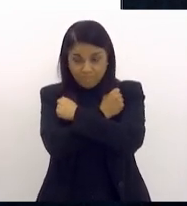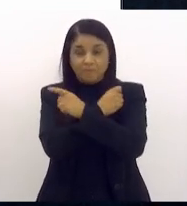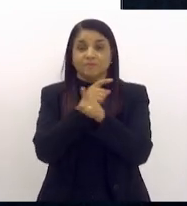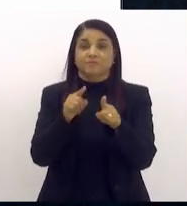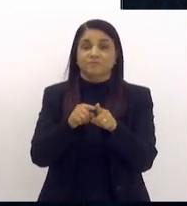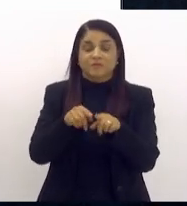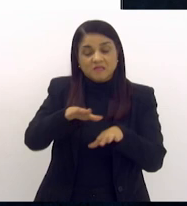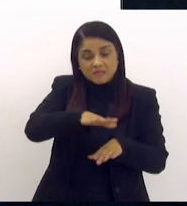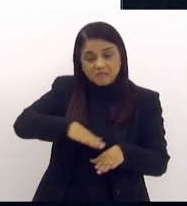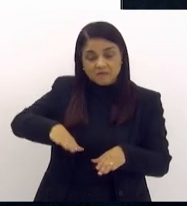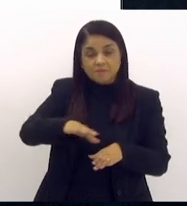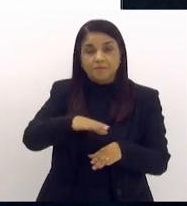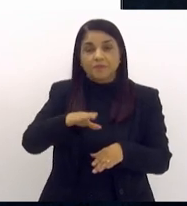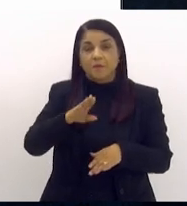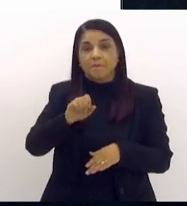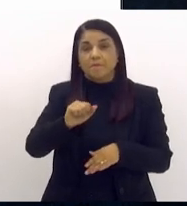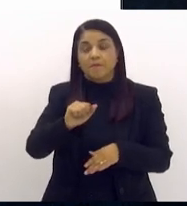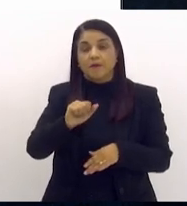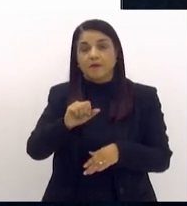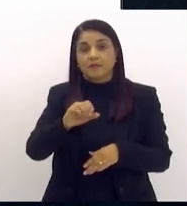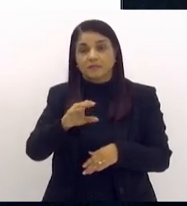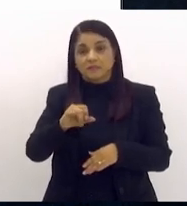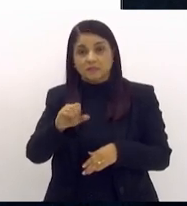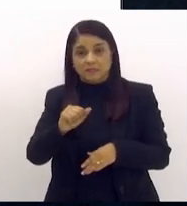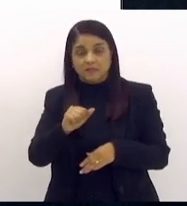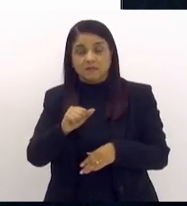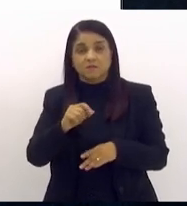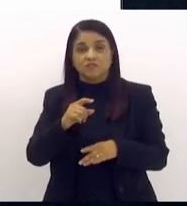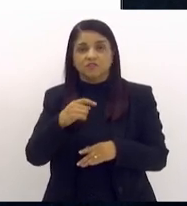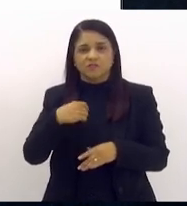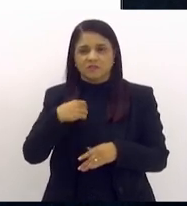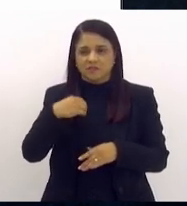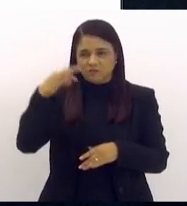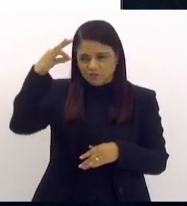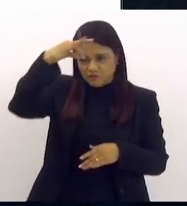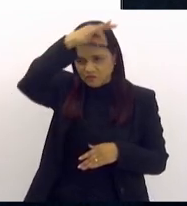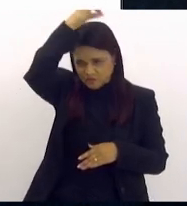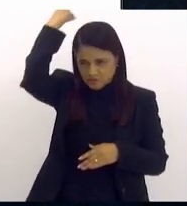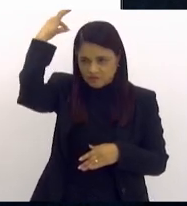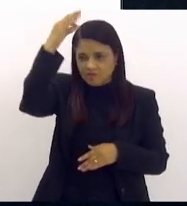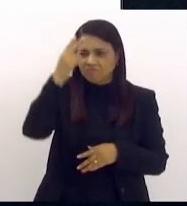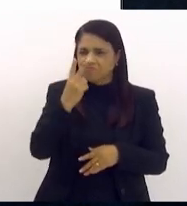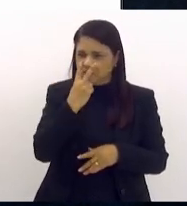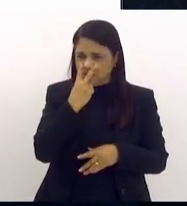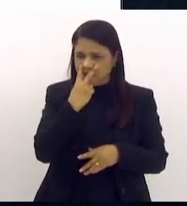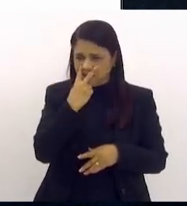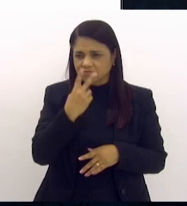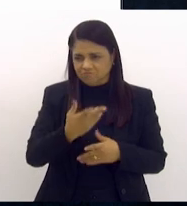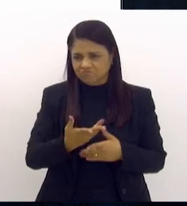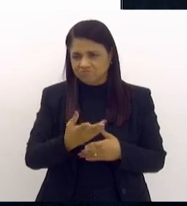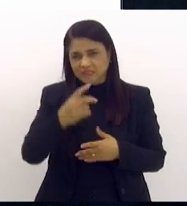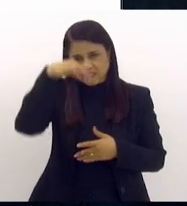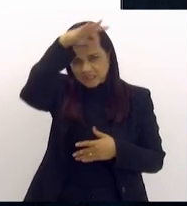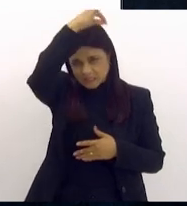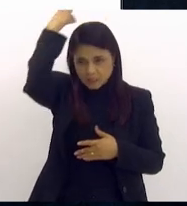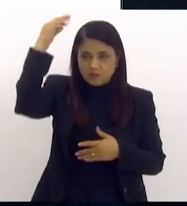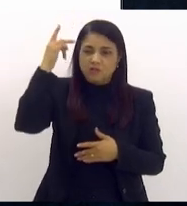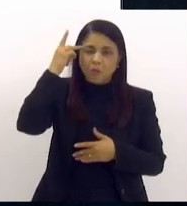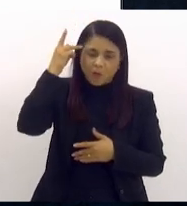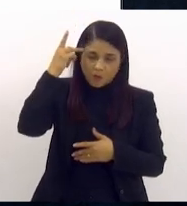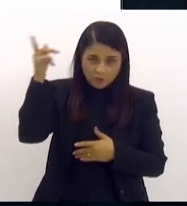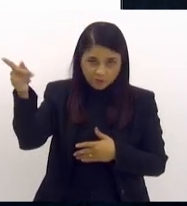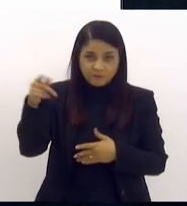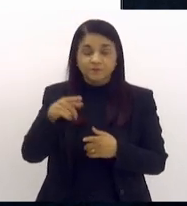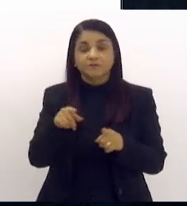eh só que essas plataformas novas e esses investimentos estavam vindo eles não foram feitos em boa parte